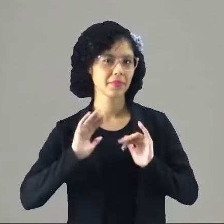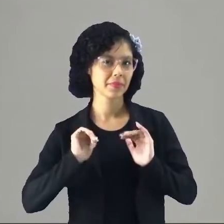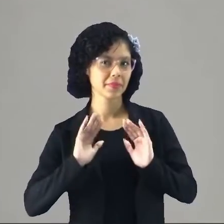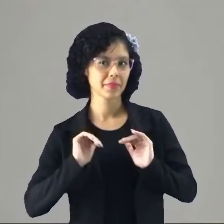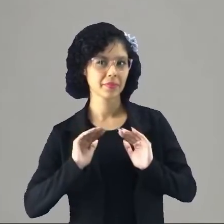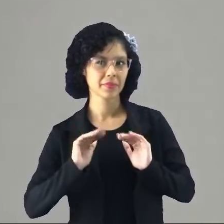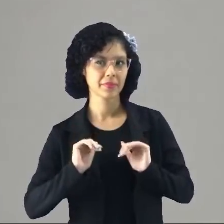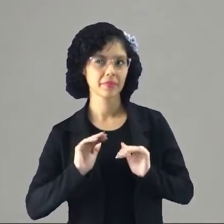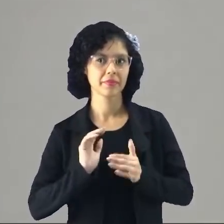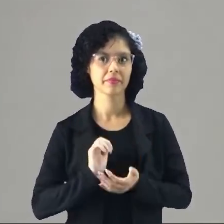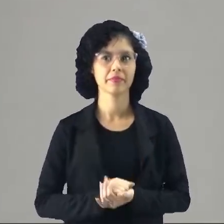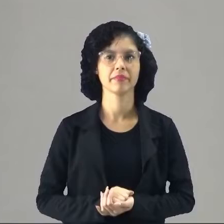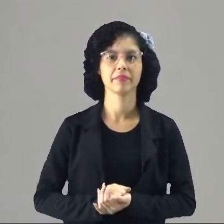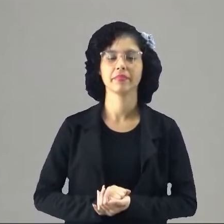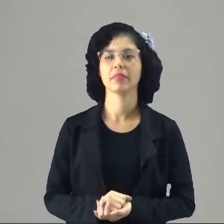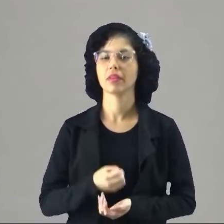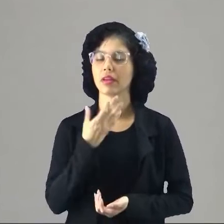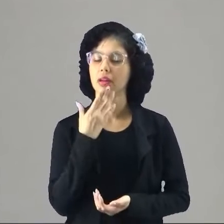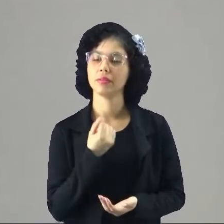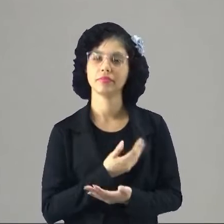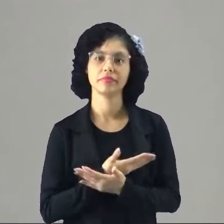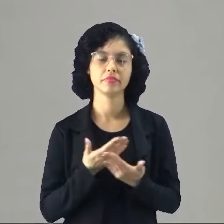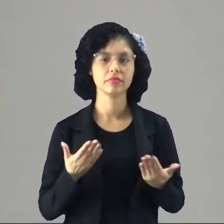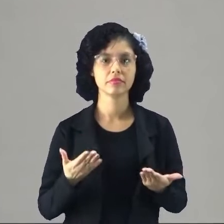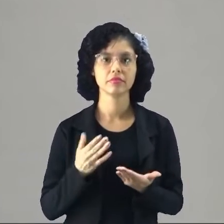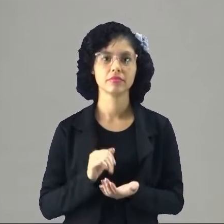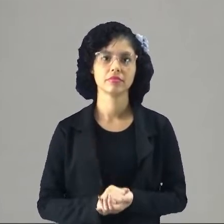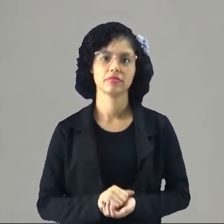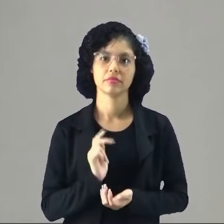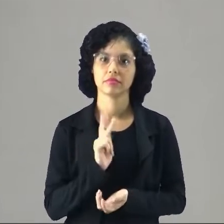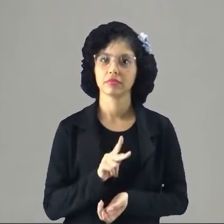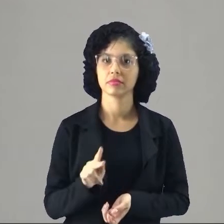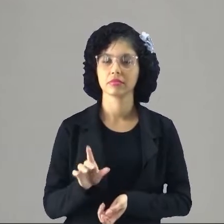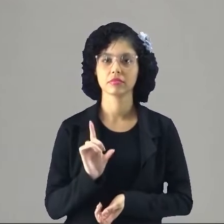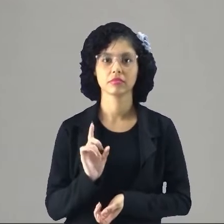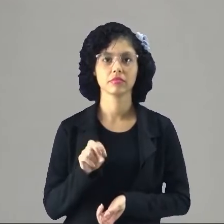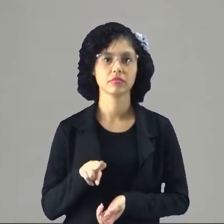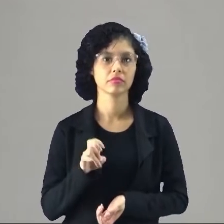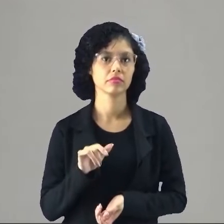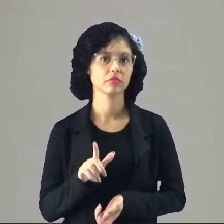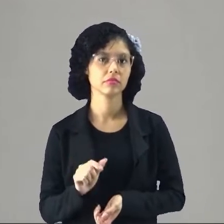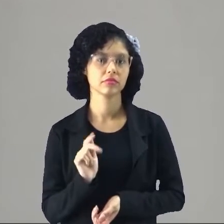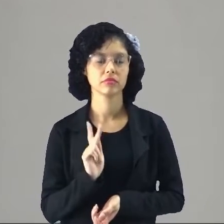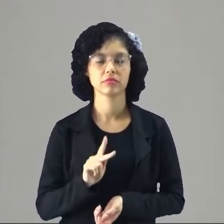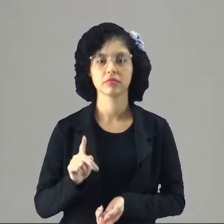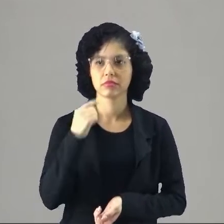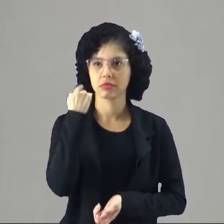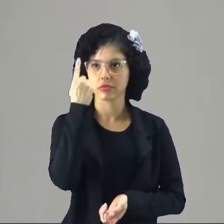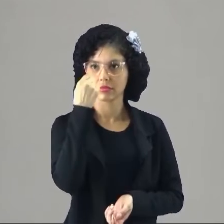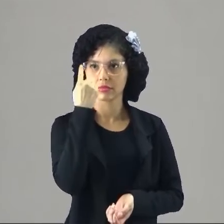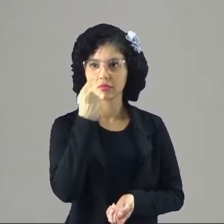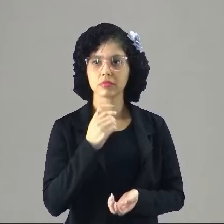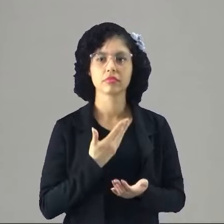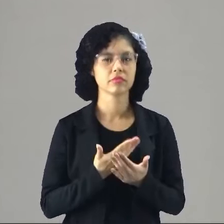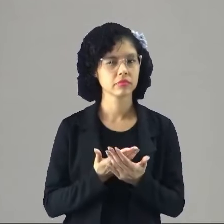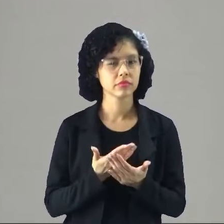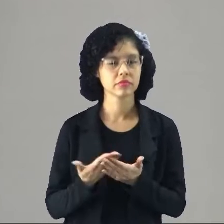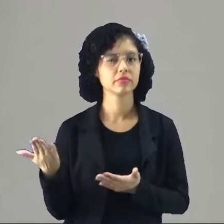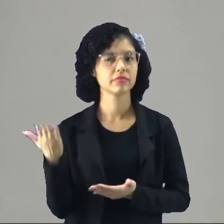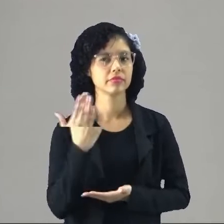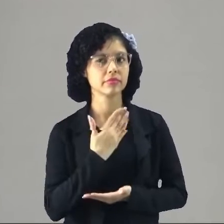Hola chicos y chicas, ¿qué tal? ¿Todo bien? Yo soy Daniel, maestro de língua espanhola. Vamos